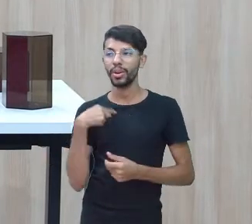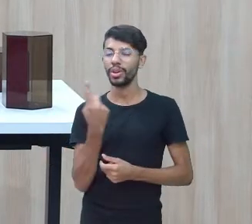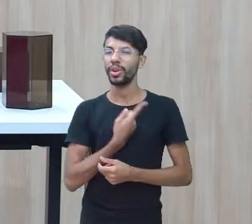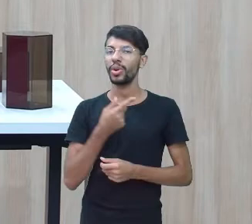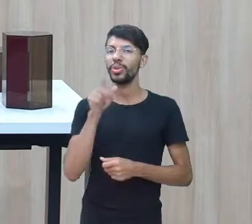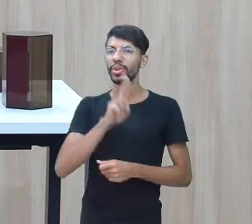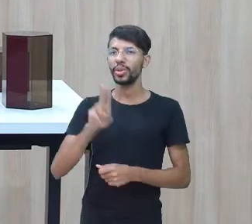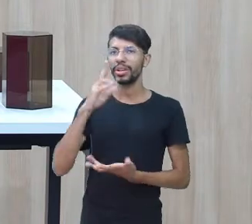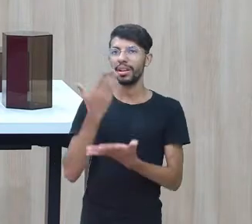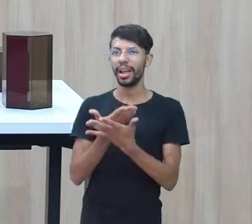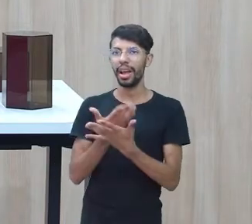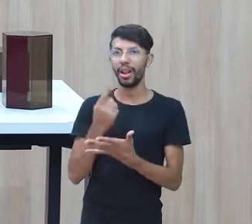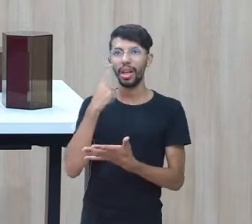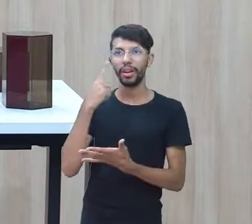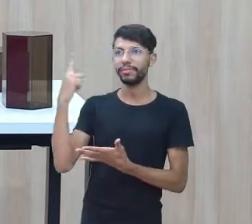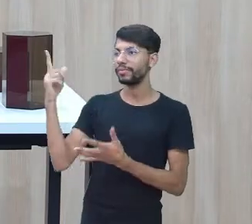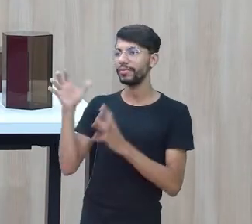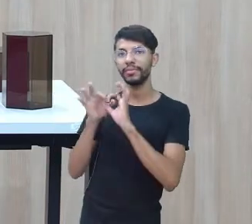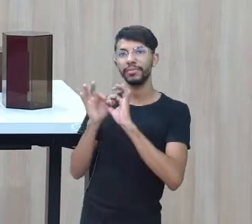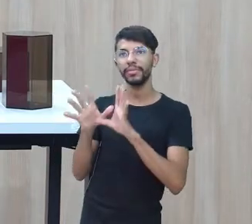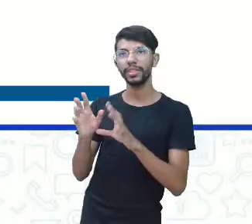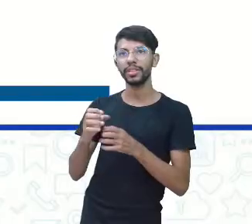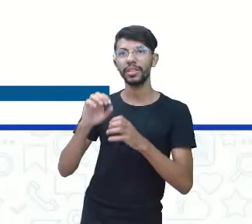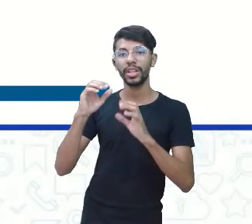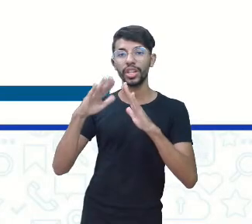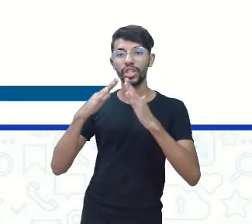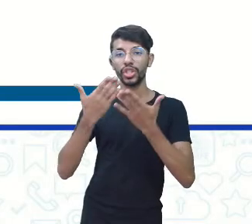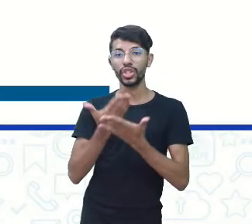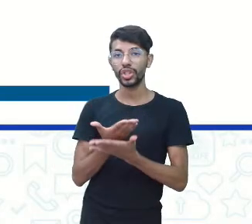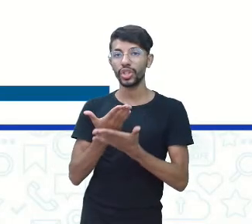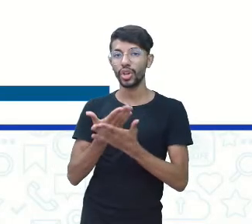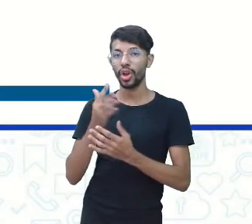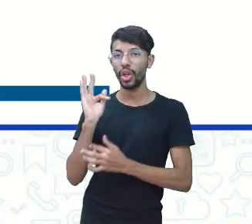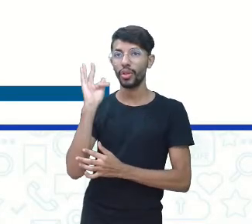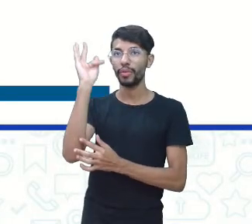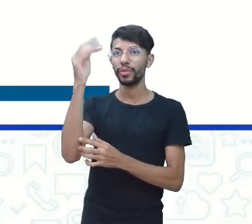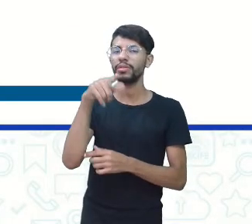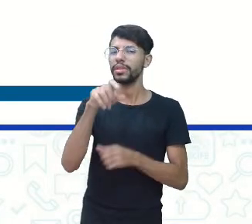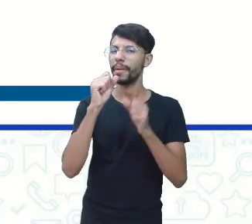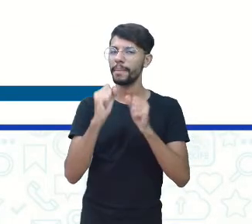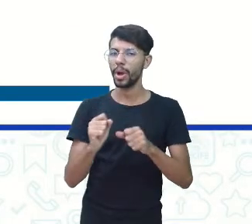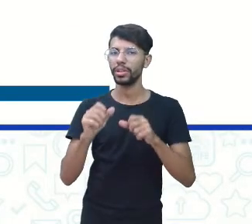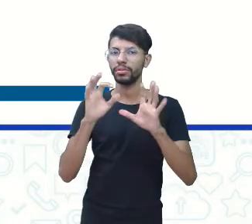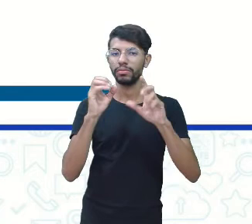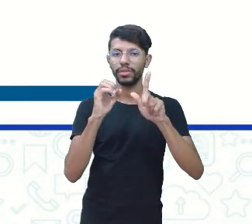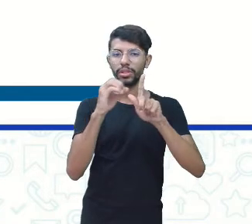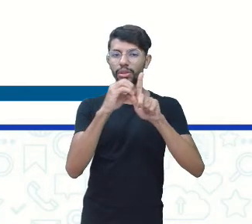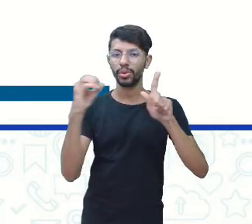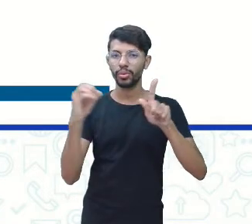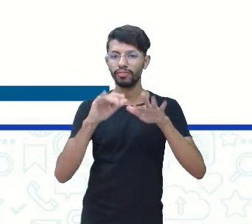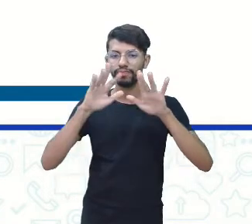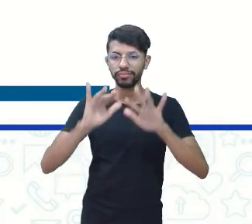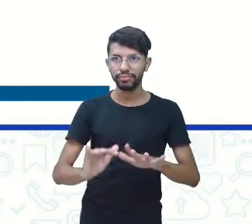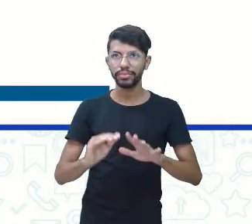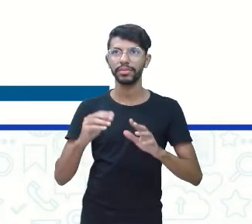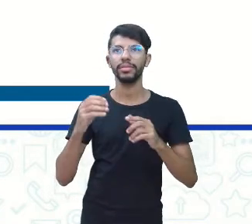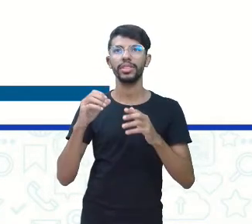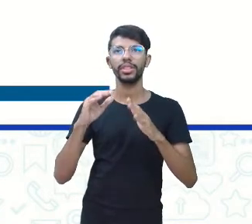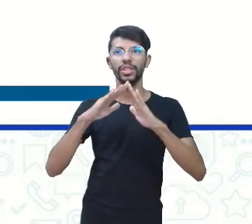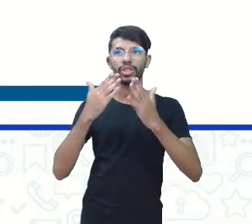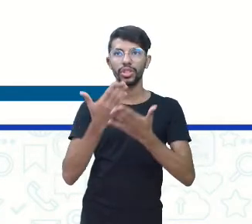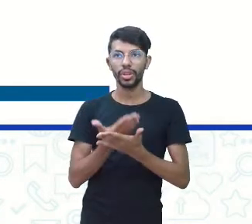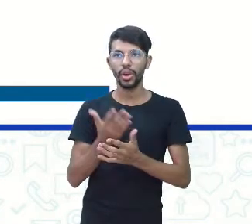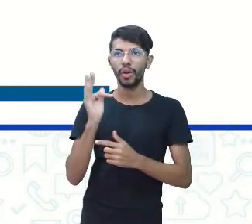tá? Ele está disponível na Escola do Futuro, você pode digitar lá no Google, né, Escola do Futuro em Casa,